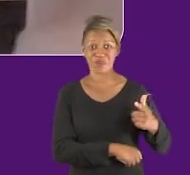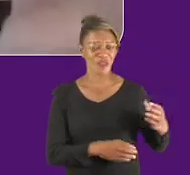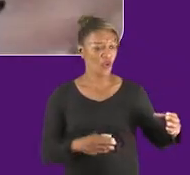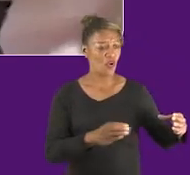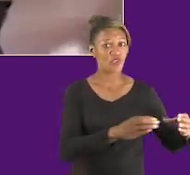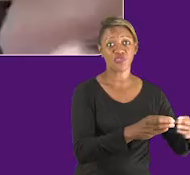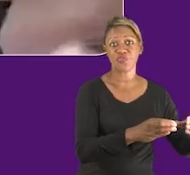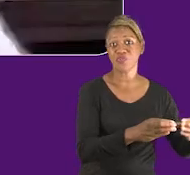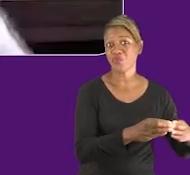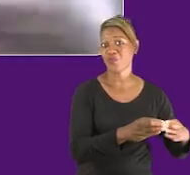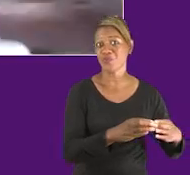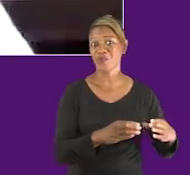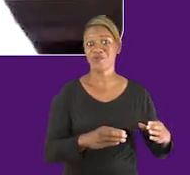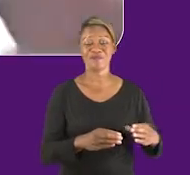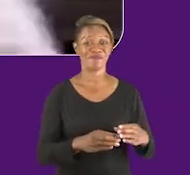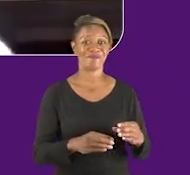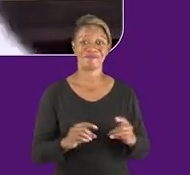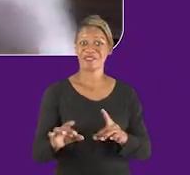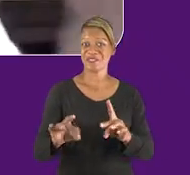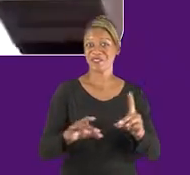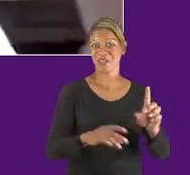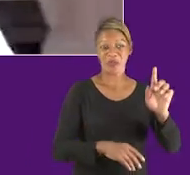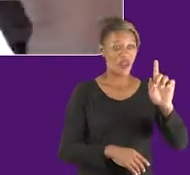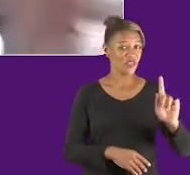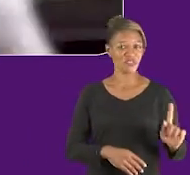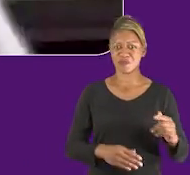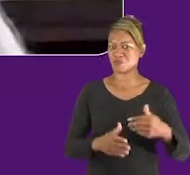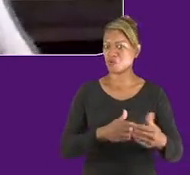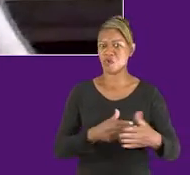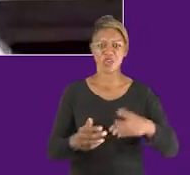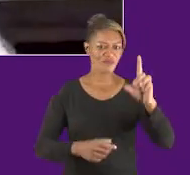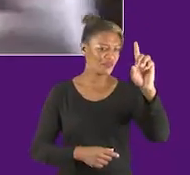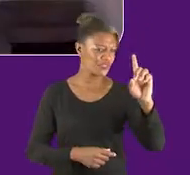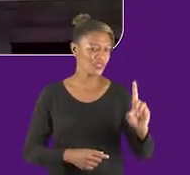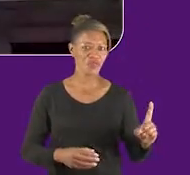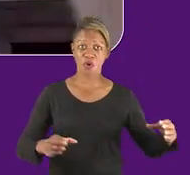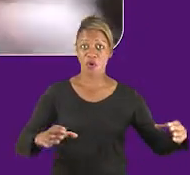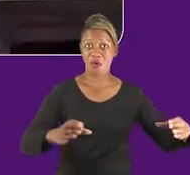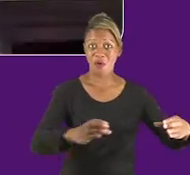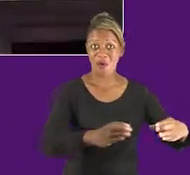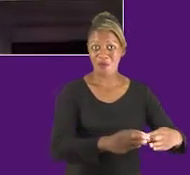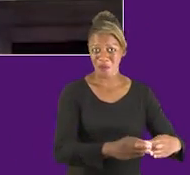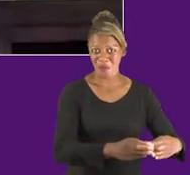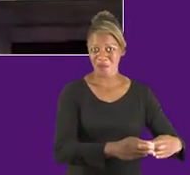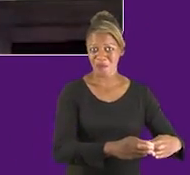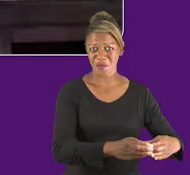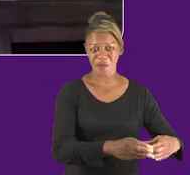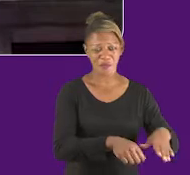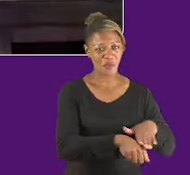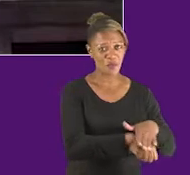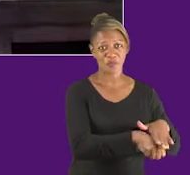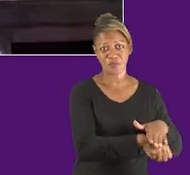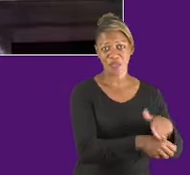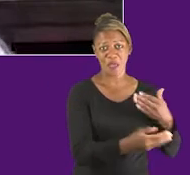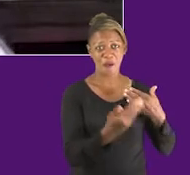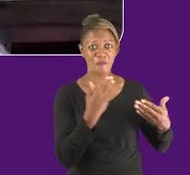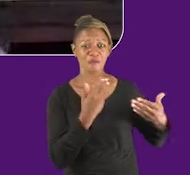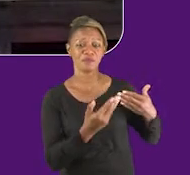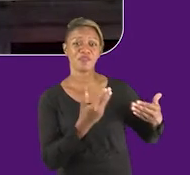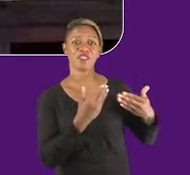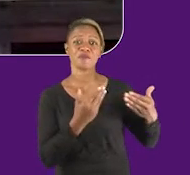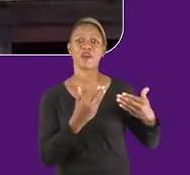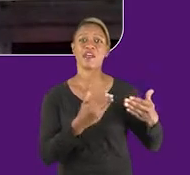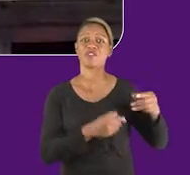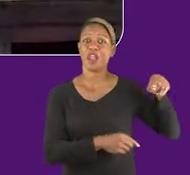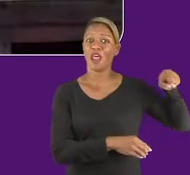ele tá junto do seu próprio time assim como gerente assim como os coordenadores então o cênica nos habilitou exatamente a